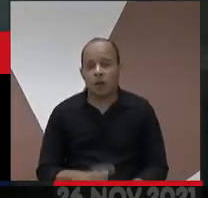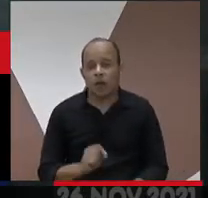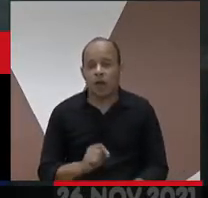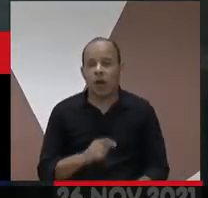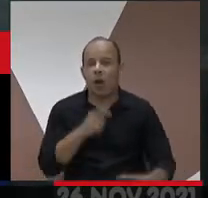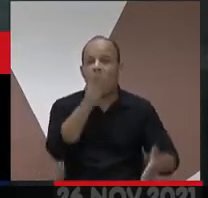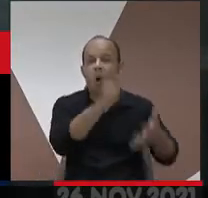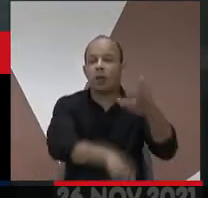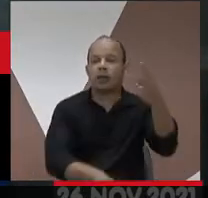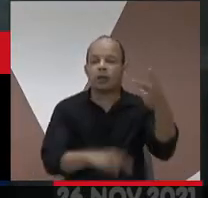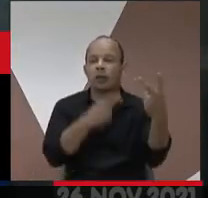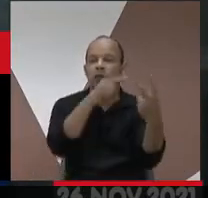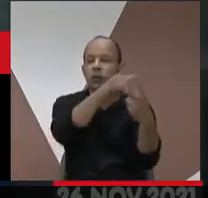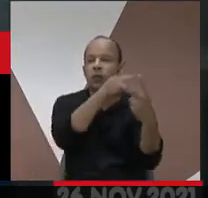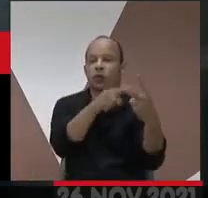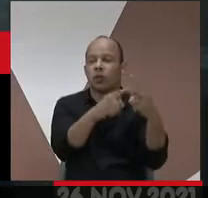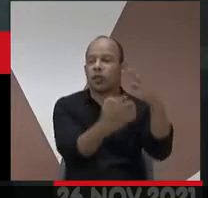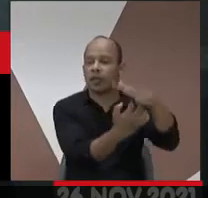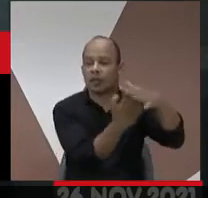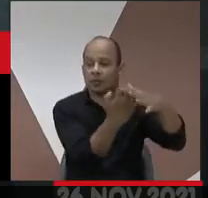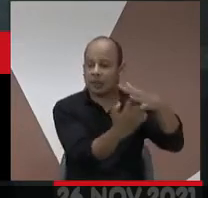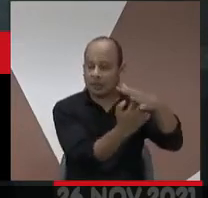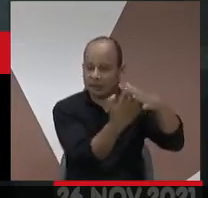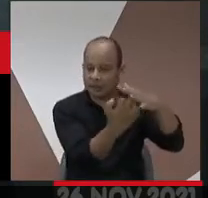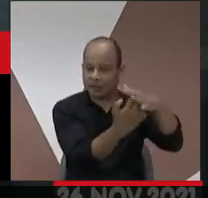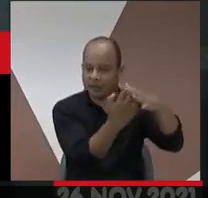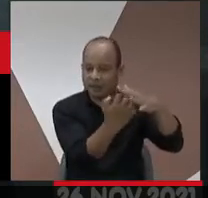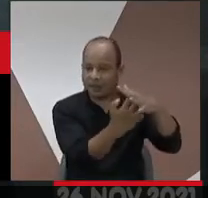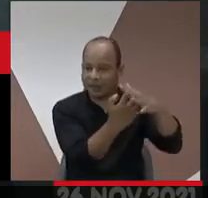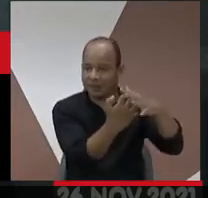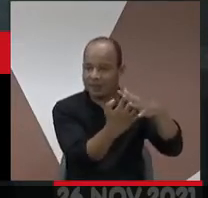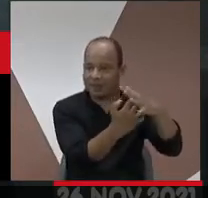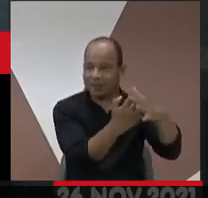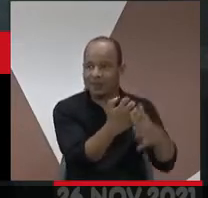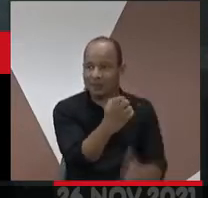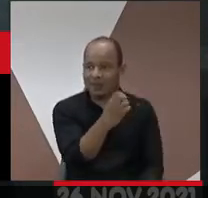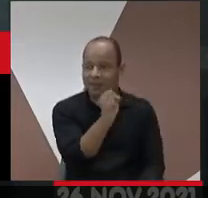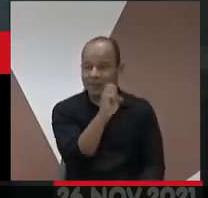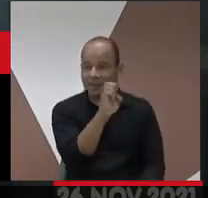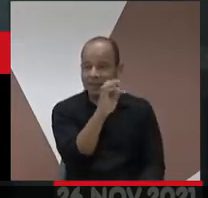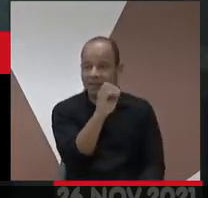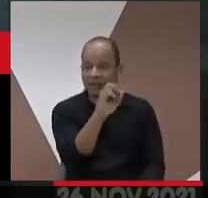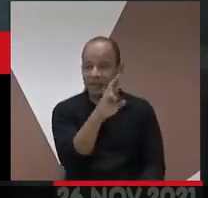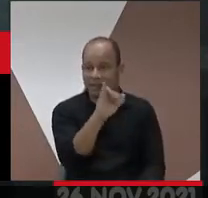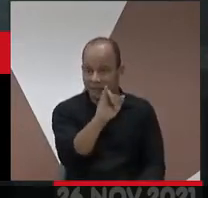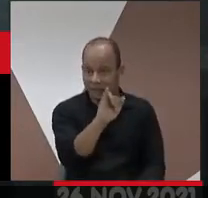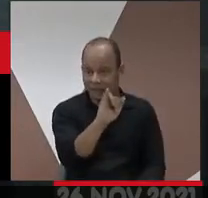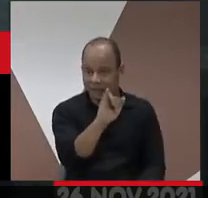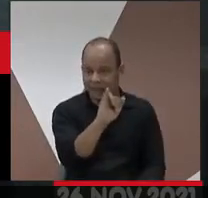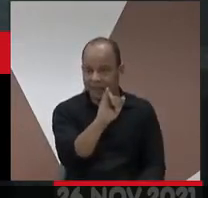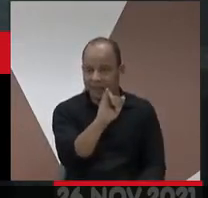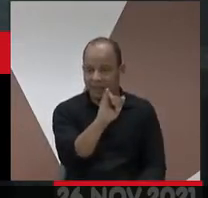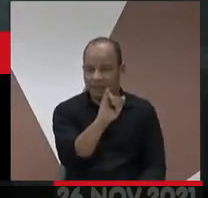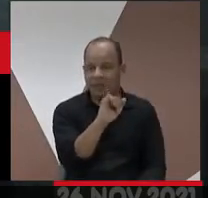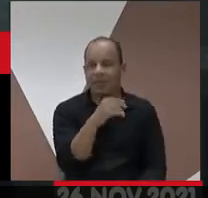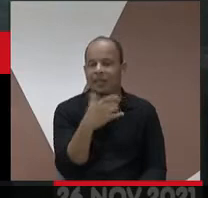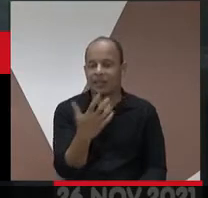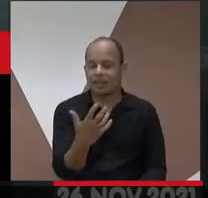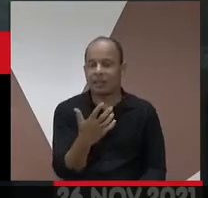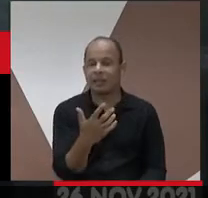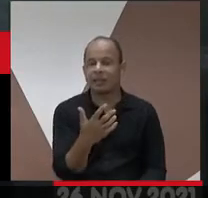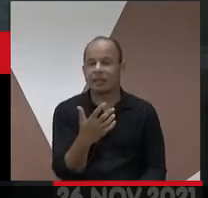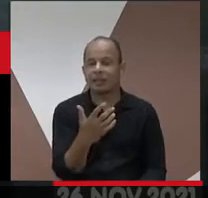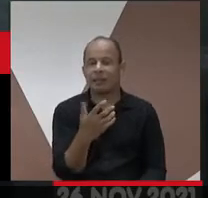a Century, maior empresa do mundo, em viabilização e rentabilização